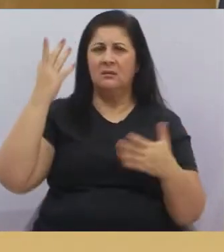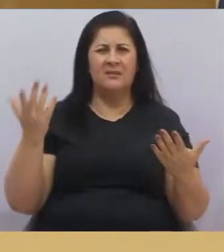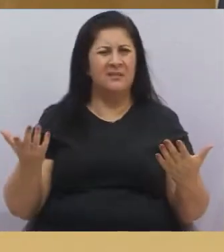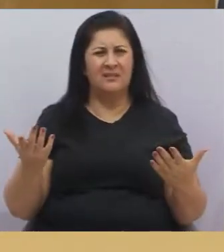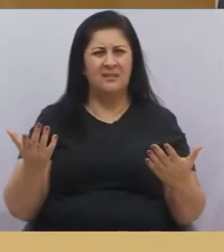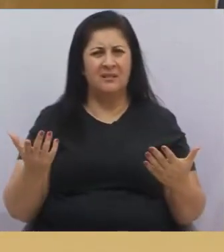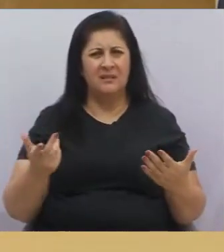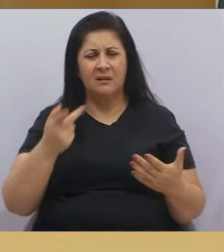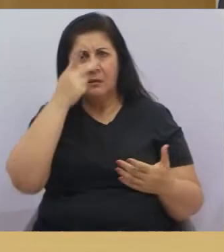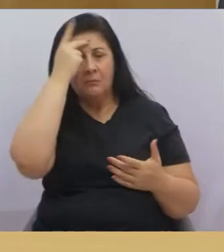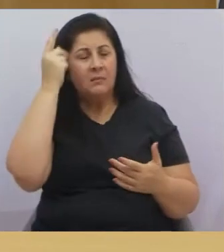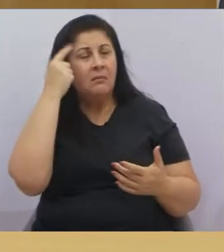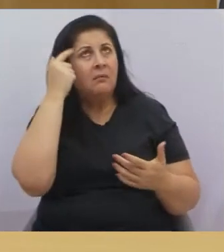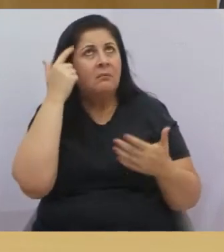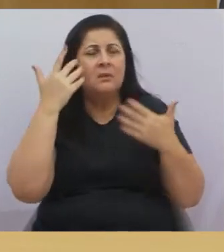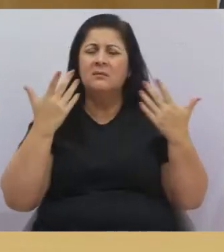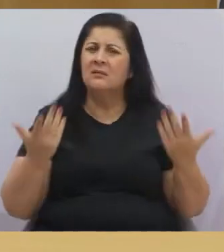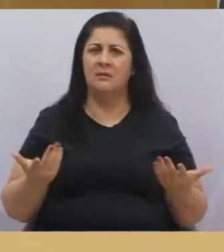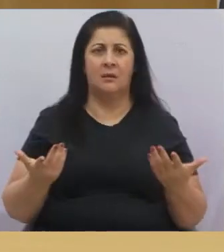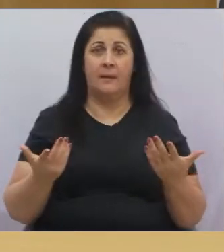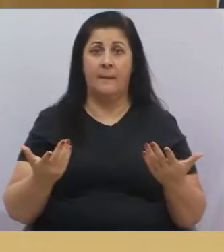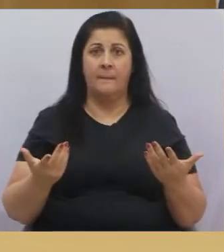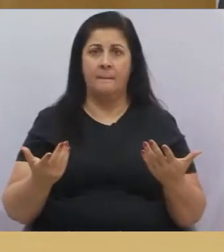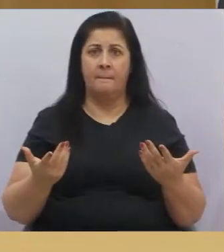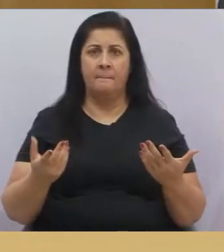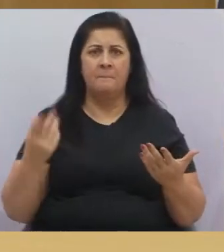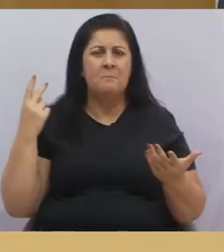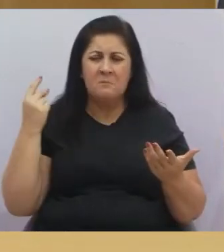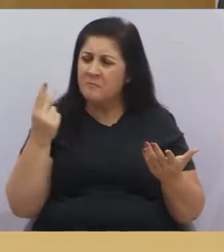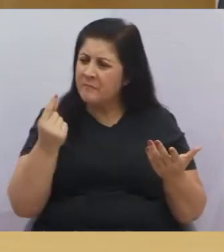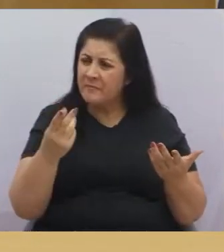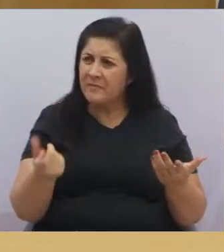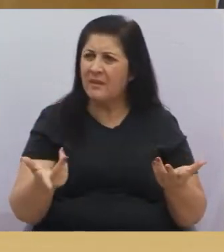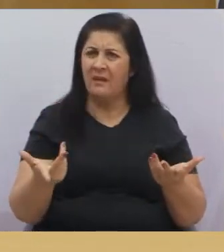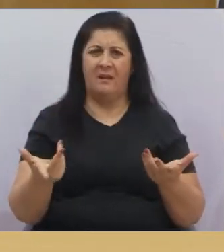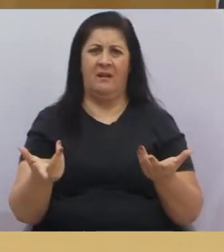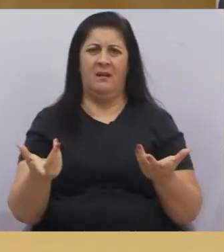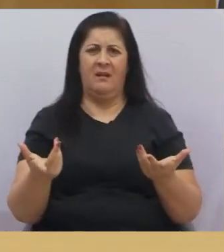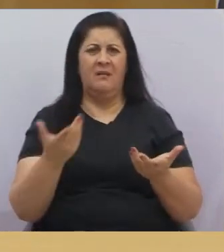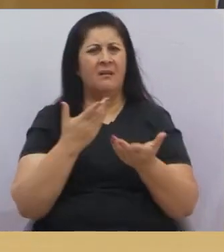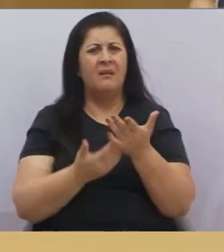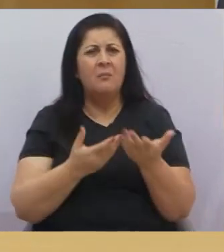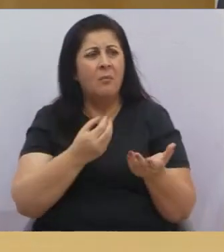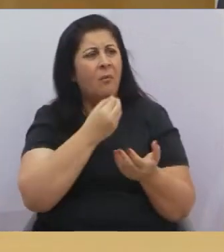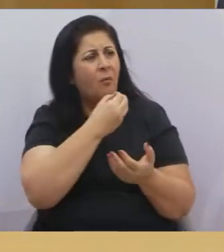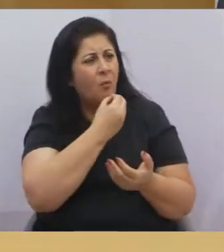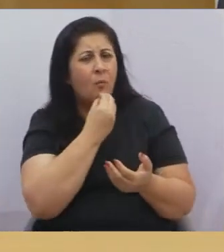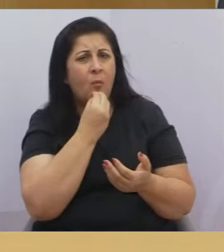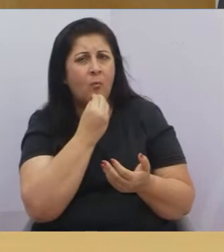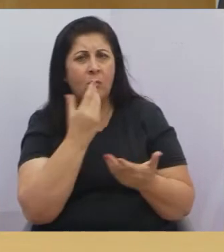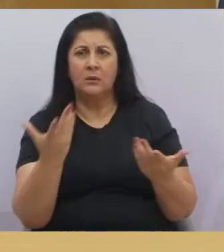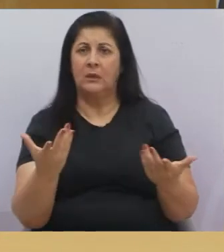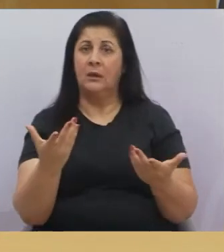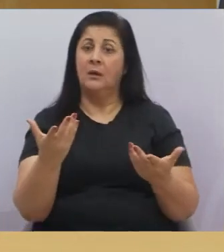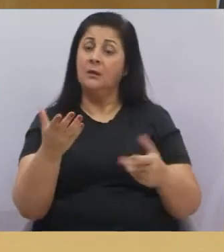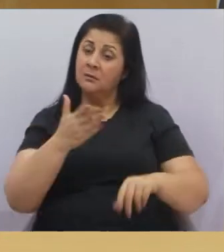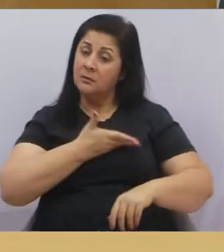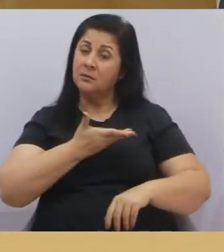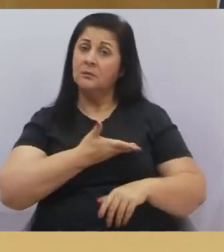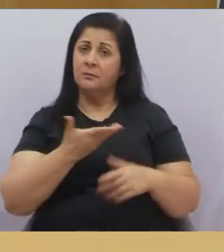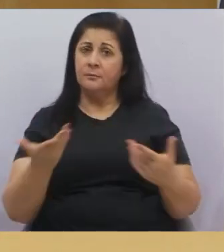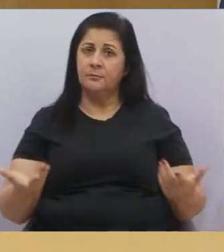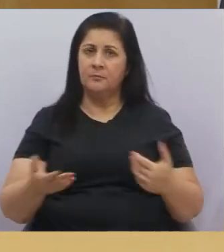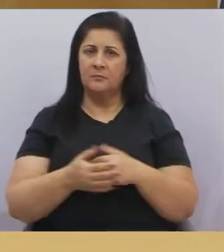sabe? As pessoas vivem num mundo que se perde tanto tempo de viver, não é? De dar oportunidade para o outro, de você fazer grandes amigos por causa da